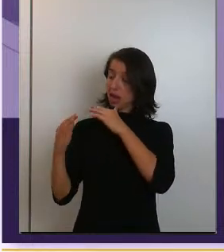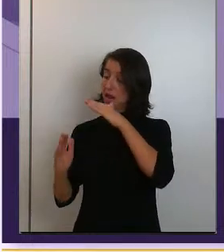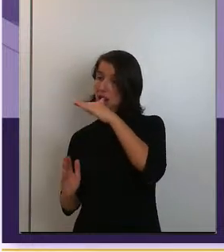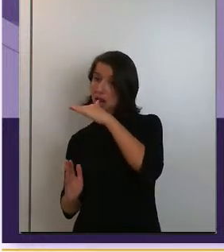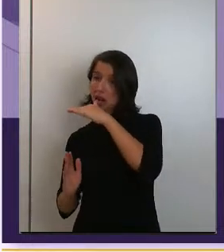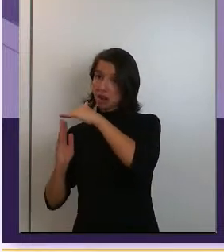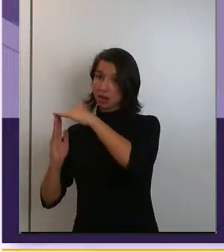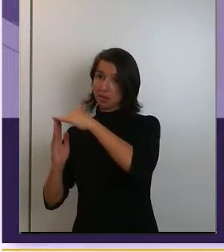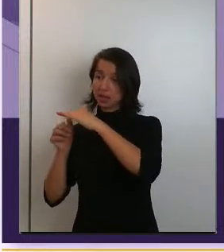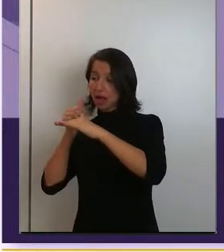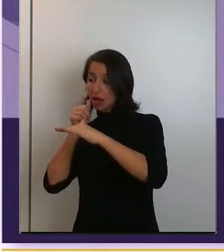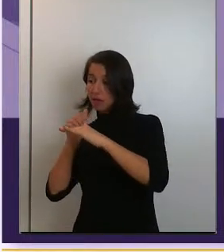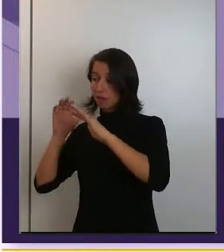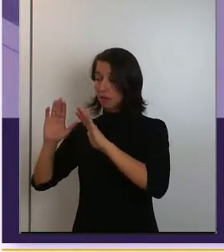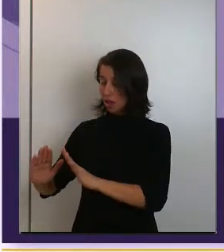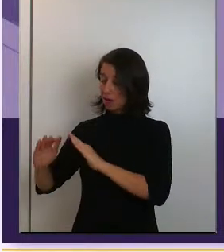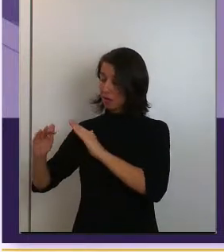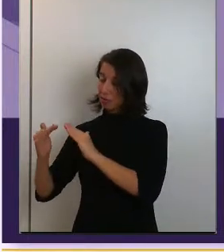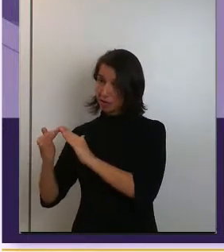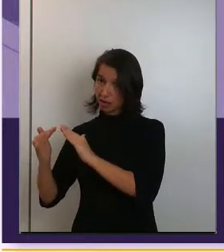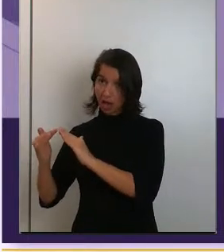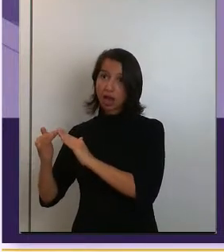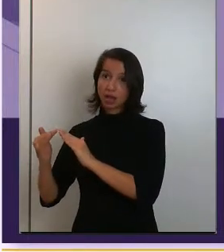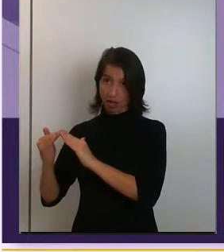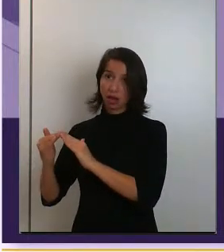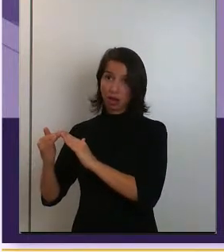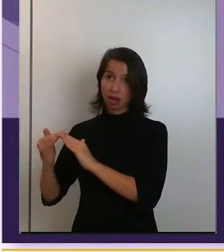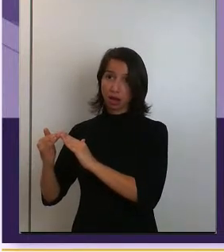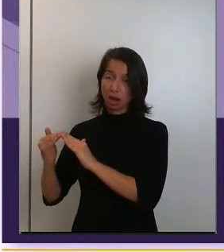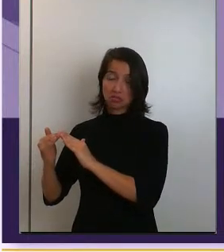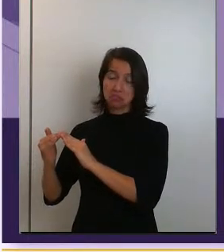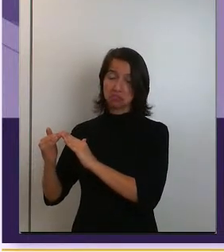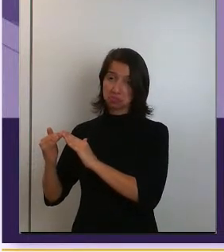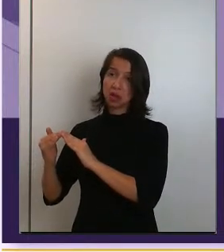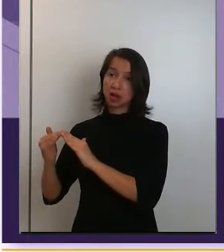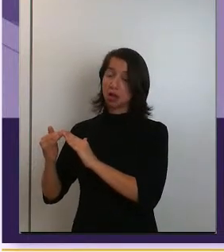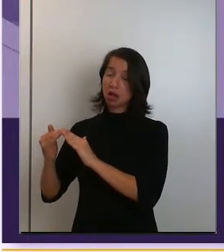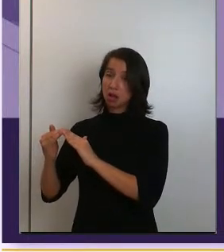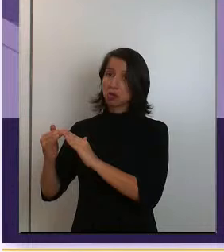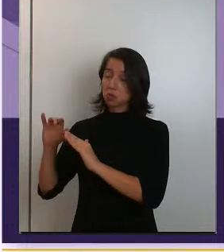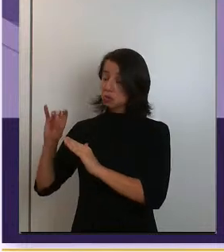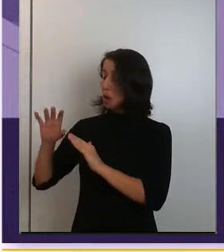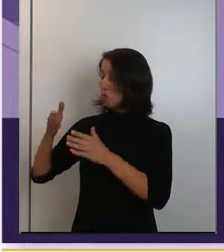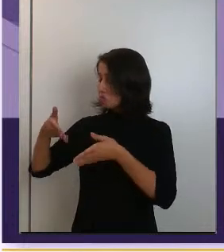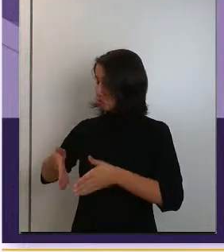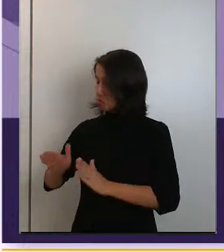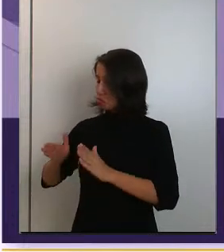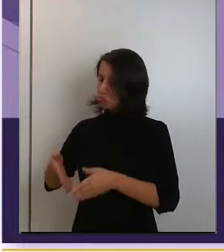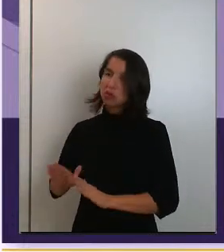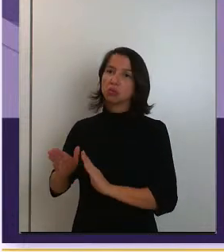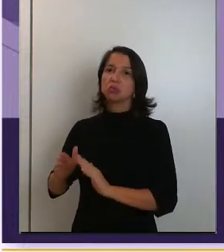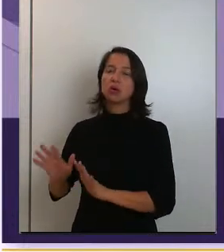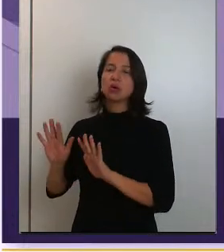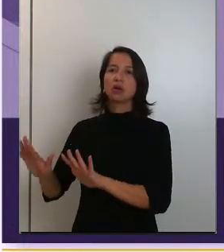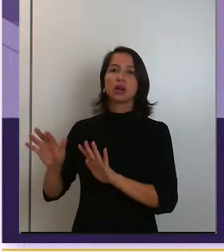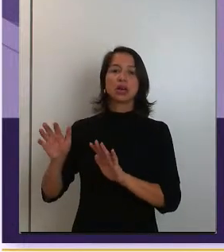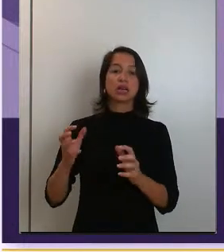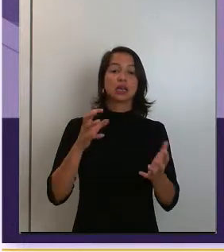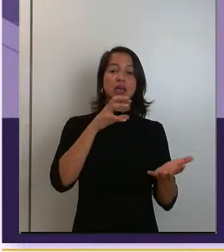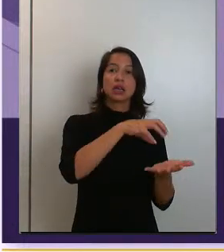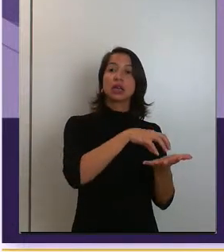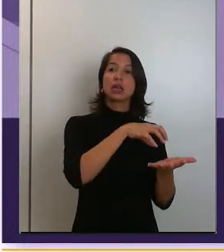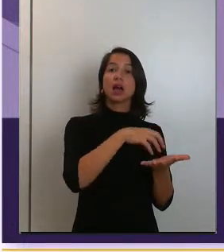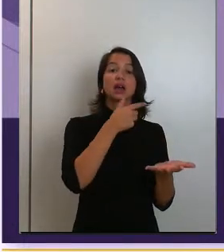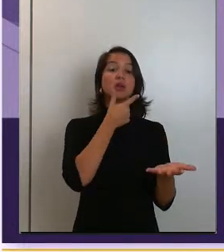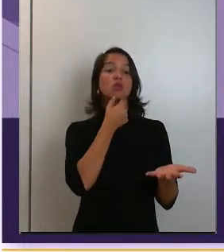a permanecerem ali no espaço privado, doméstico, realizando o trabalho reprodutivo, delegavam aos homens o espaço público e a realização